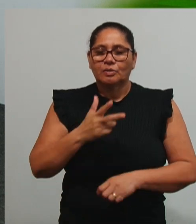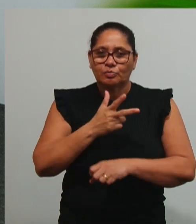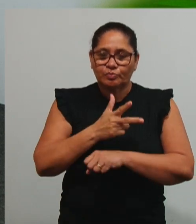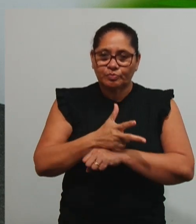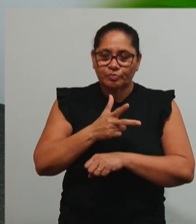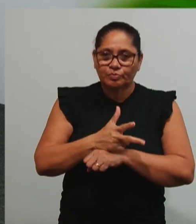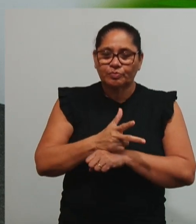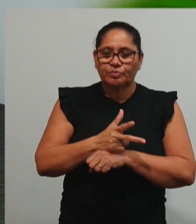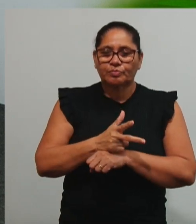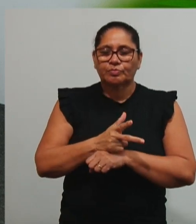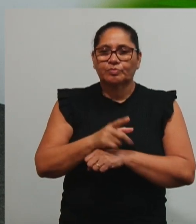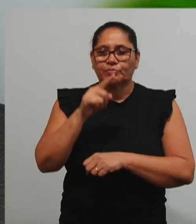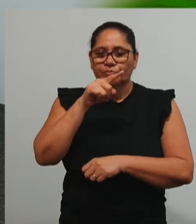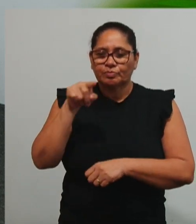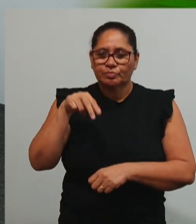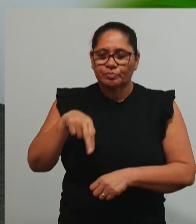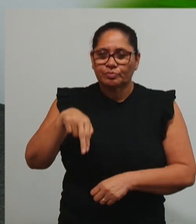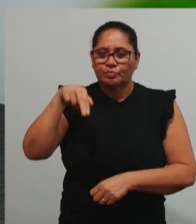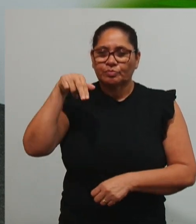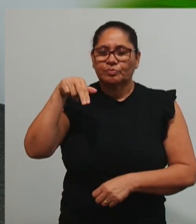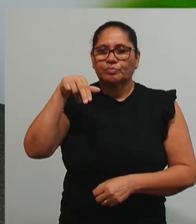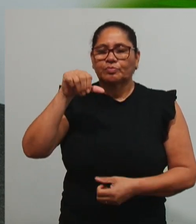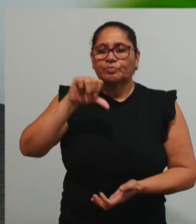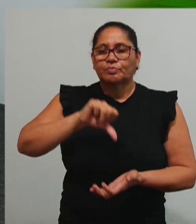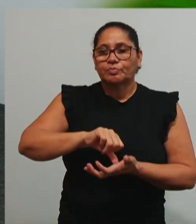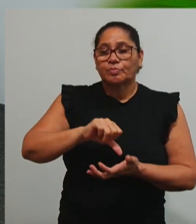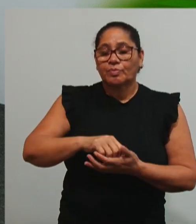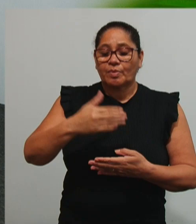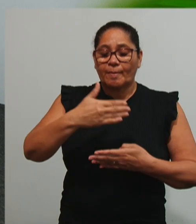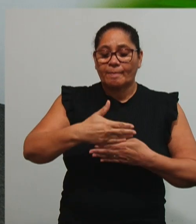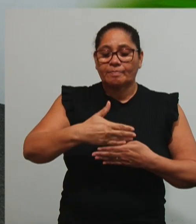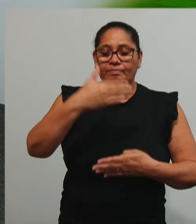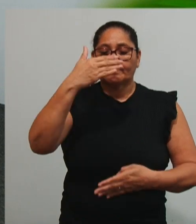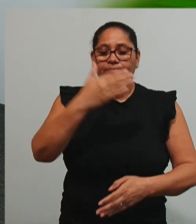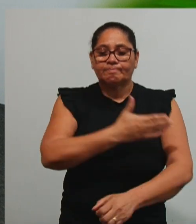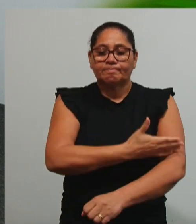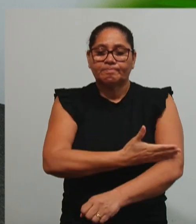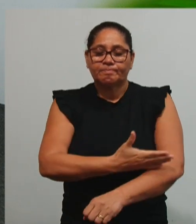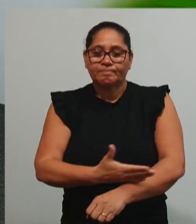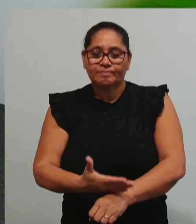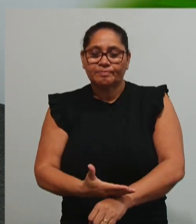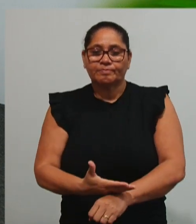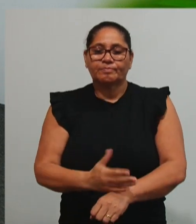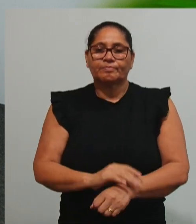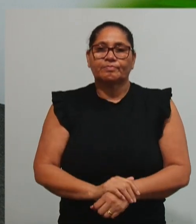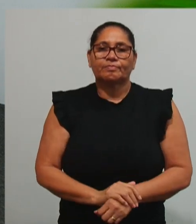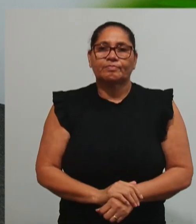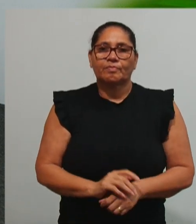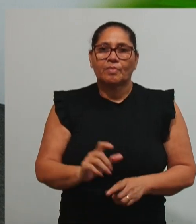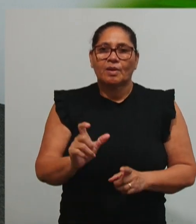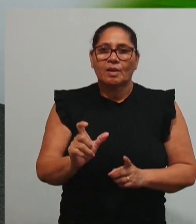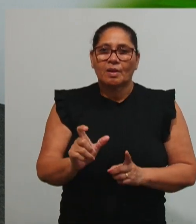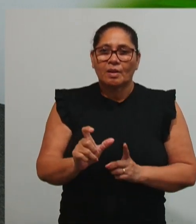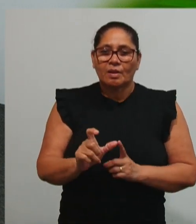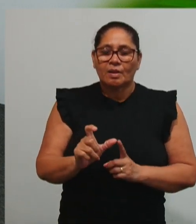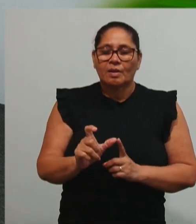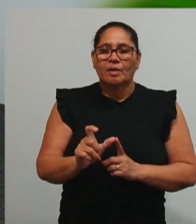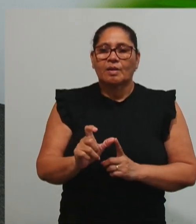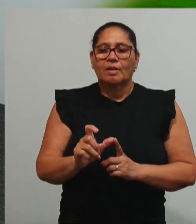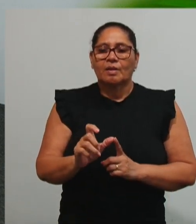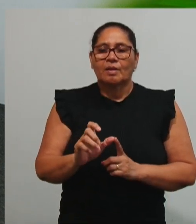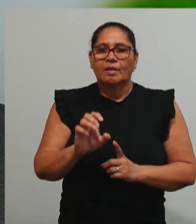campus Porto Velho, Zona Norte, e atrás de mim nós temos uma parede branca com as